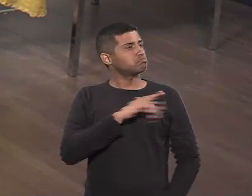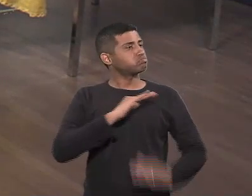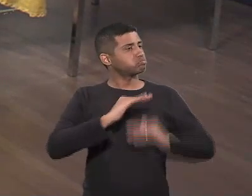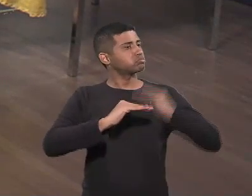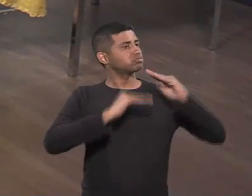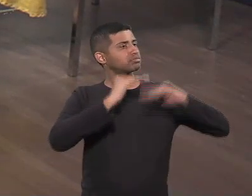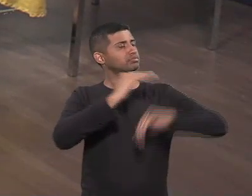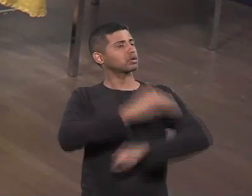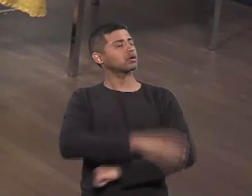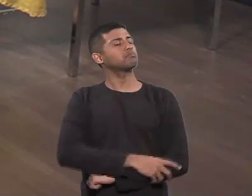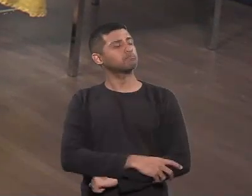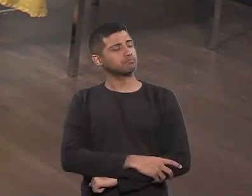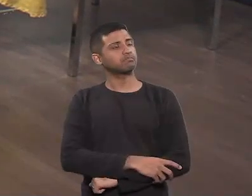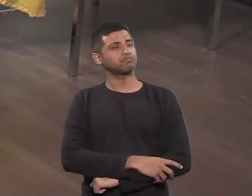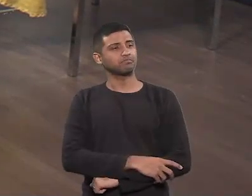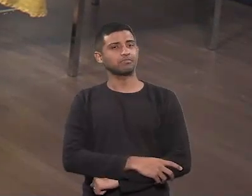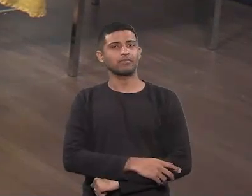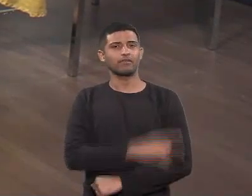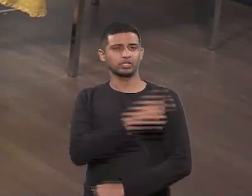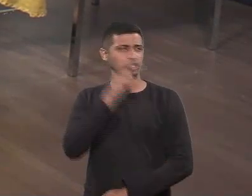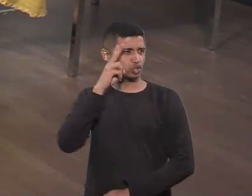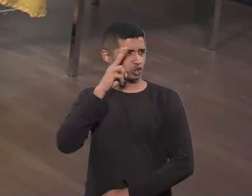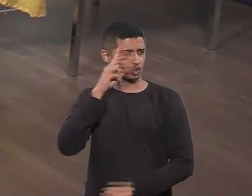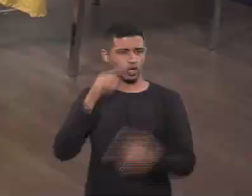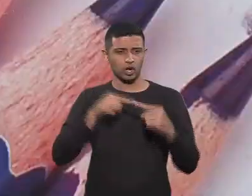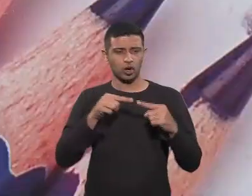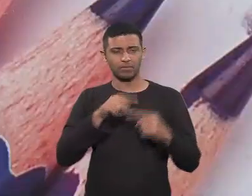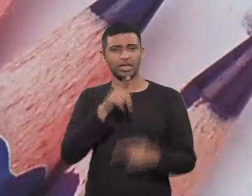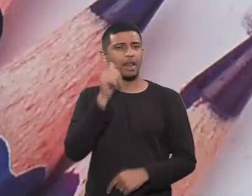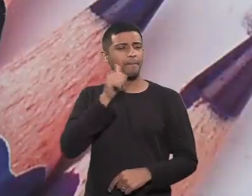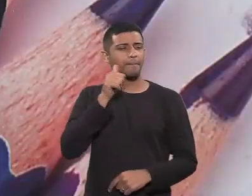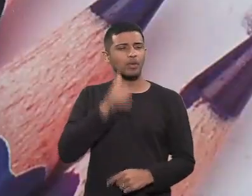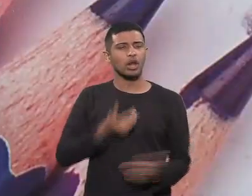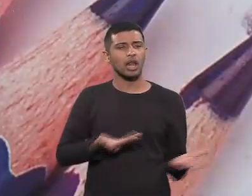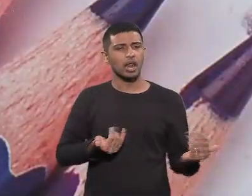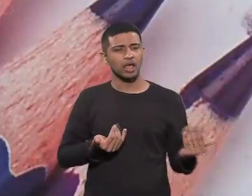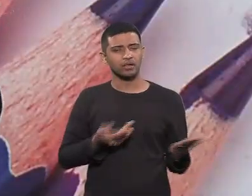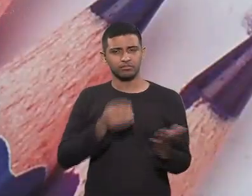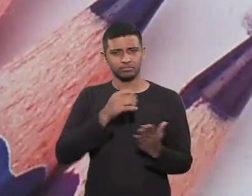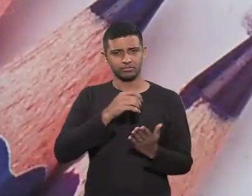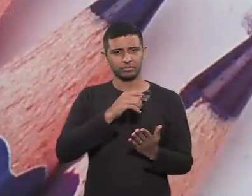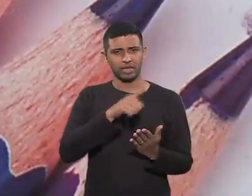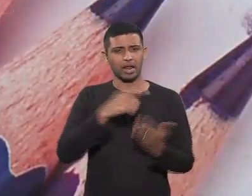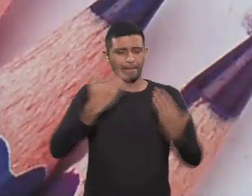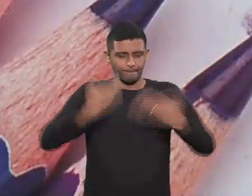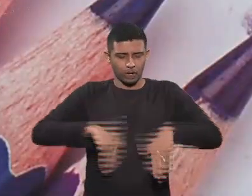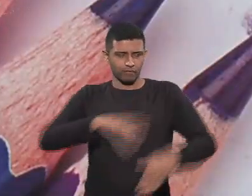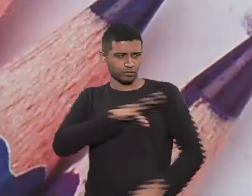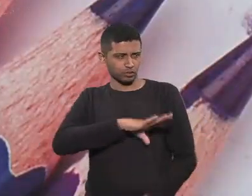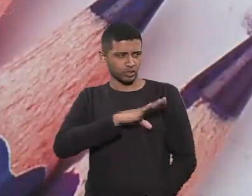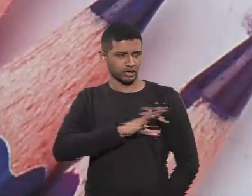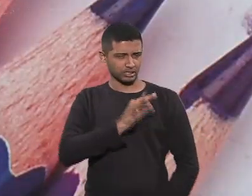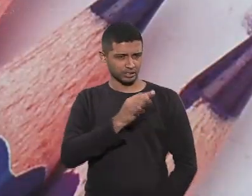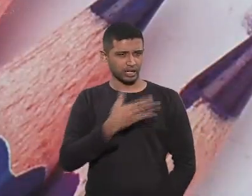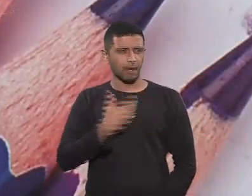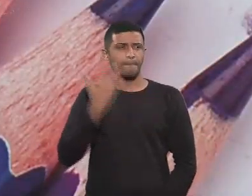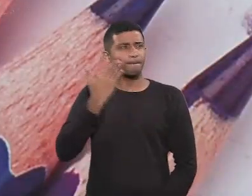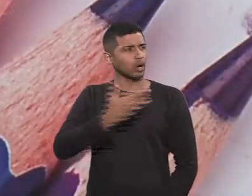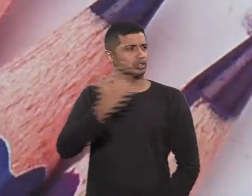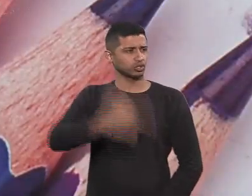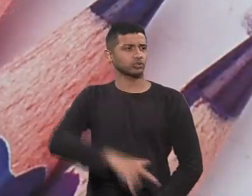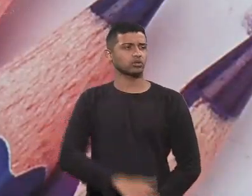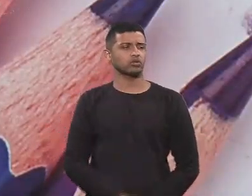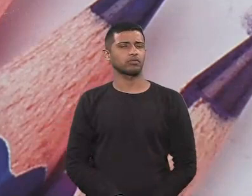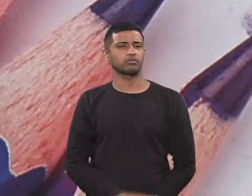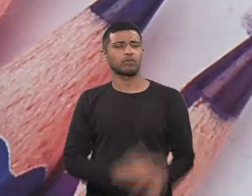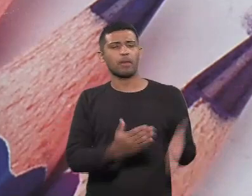revolução, Luciana. Pois é. Essa história é a história de uma menina que está tá numa prova de português. Exatamente. Mostra de